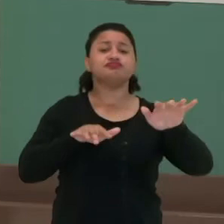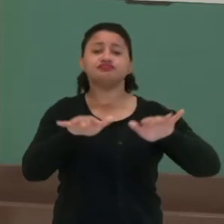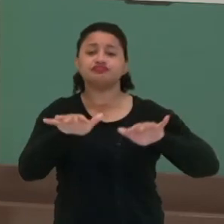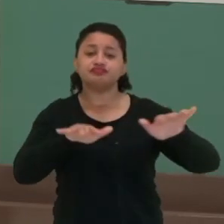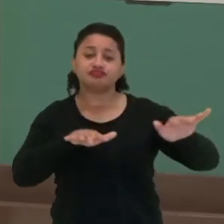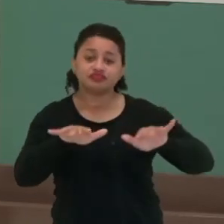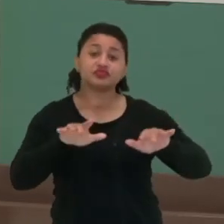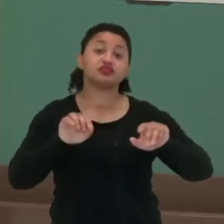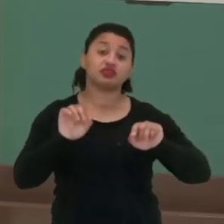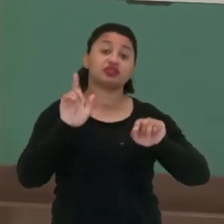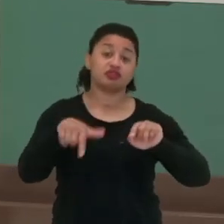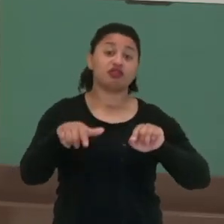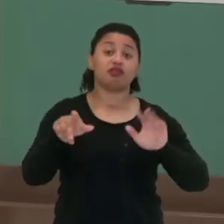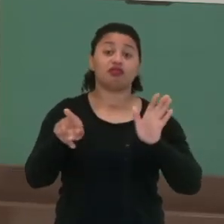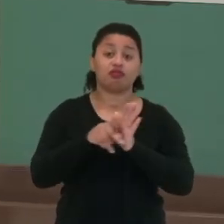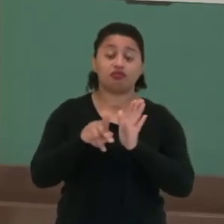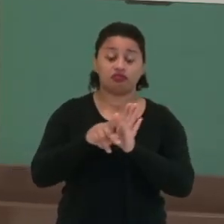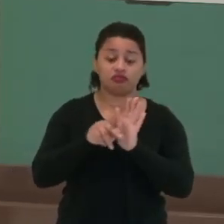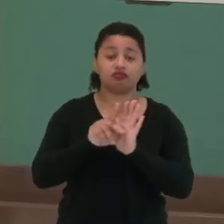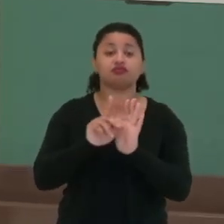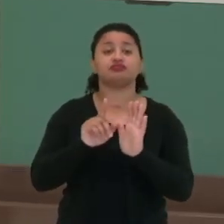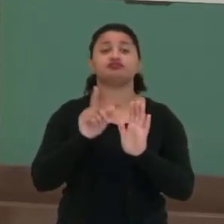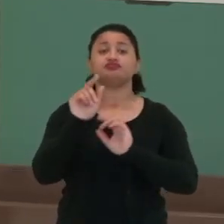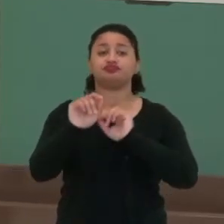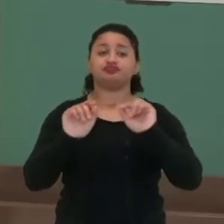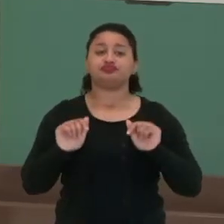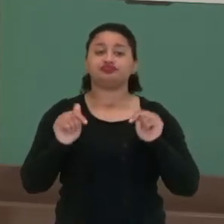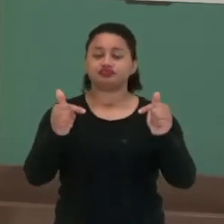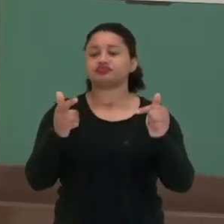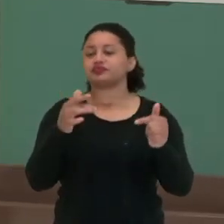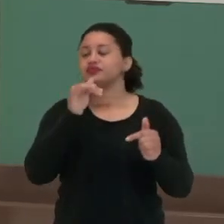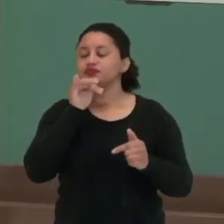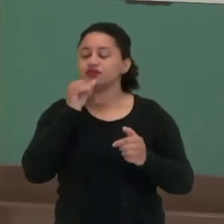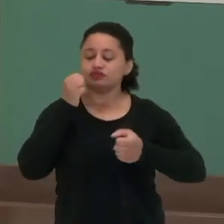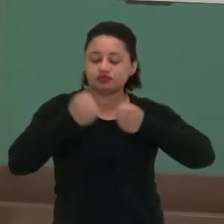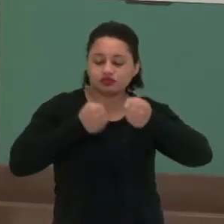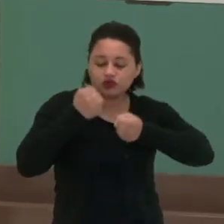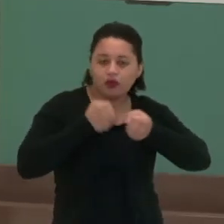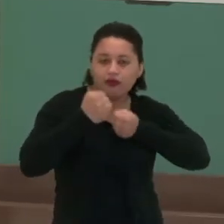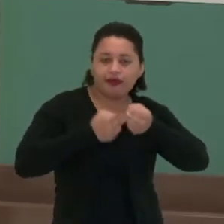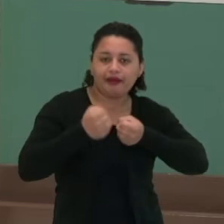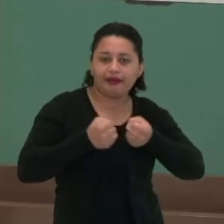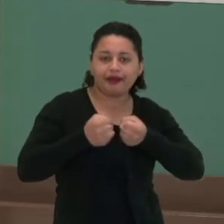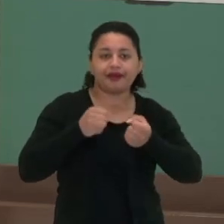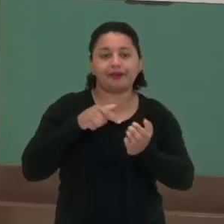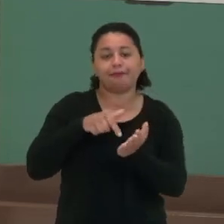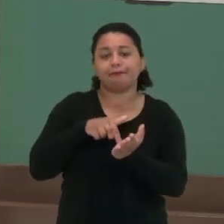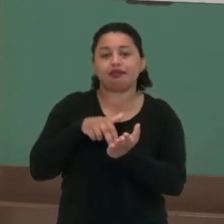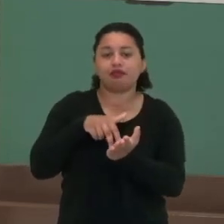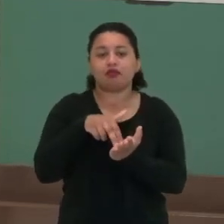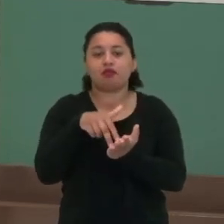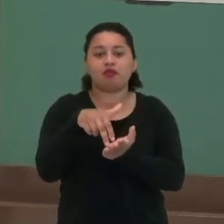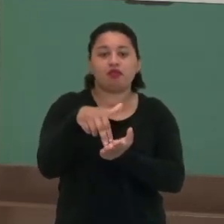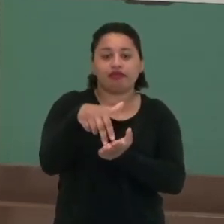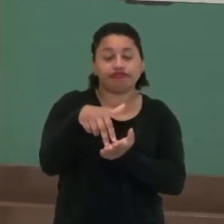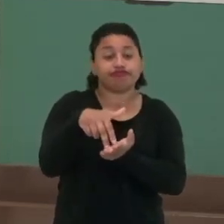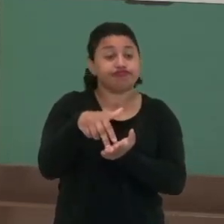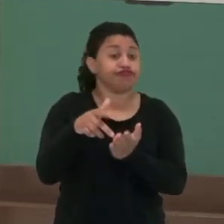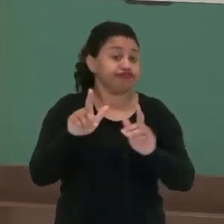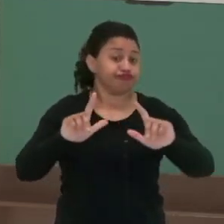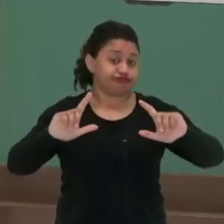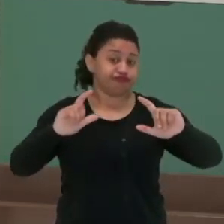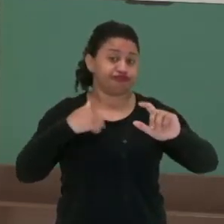de ações voluntárias no seu corpo? O ato de correr, caminhar como essa pessoa está